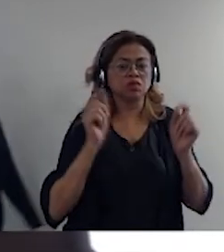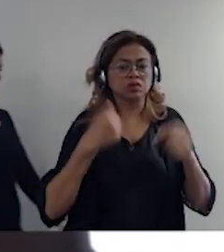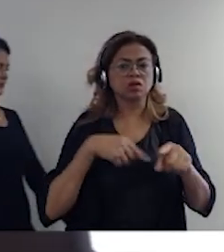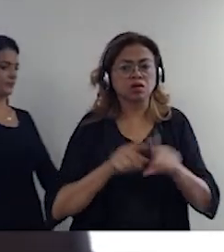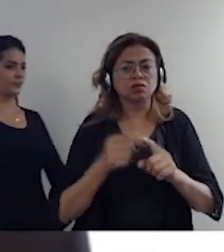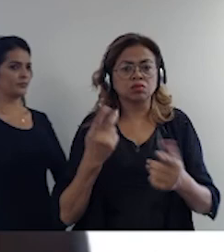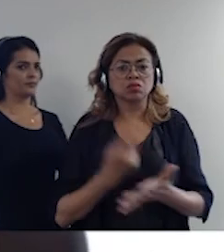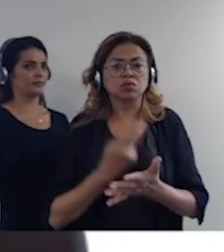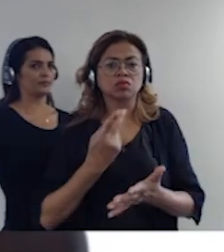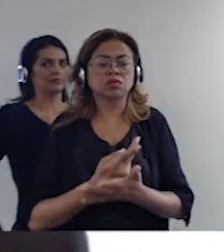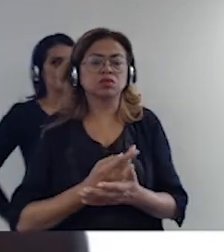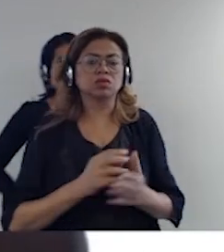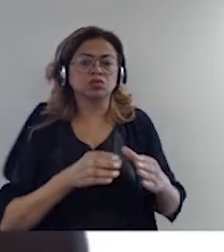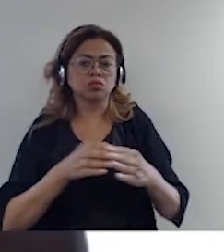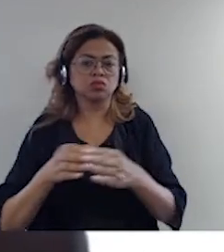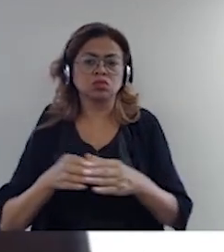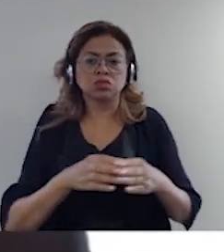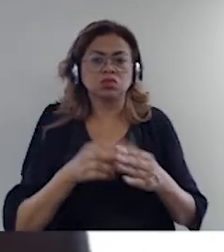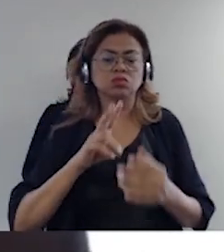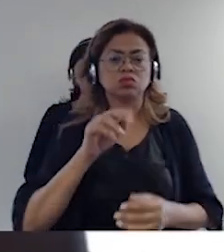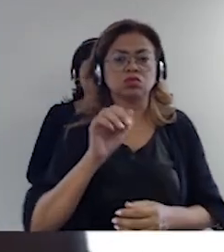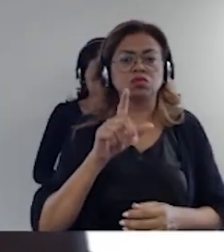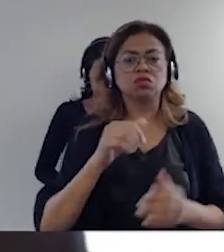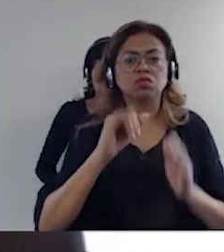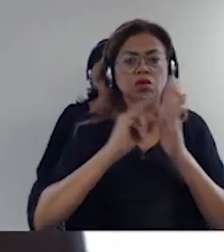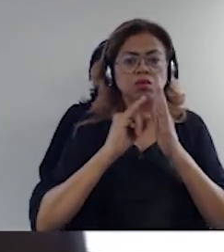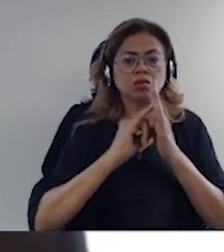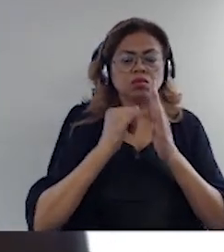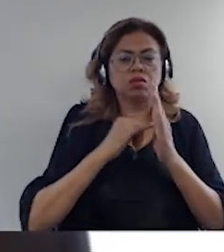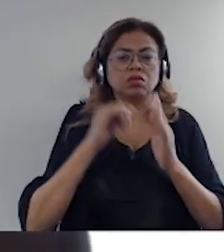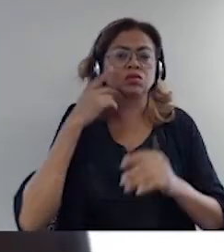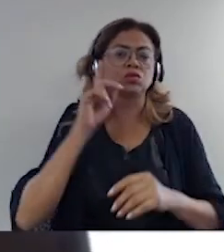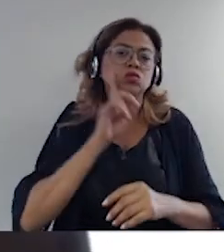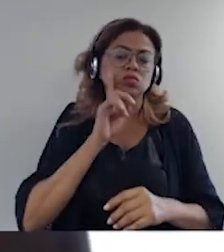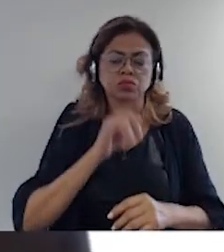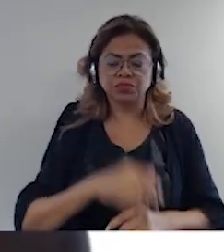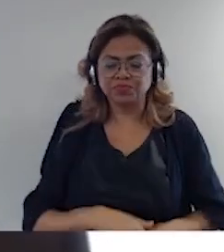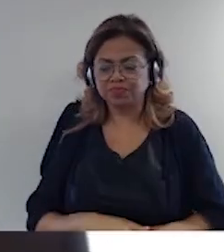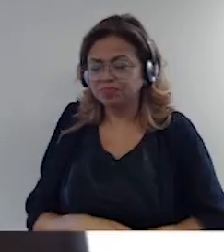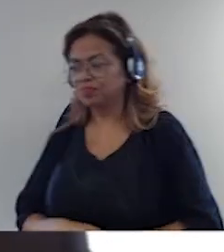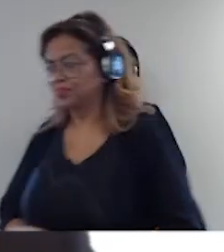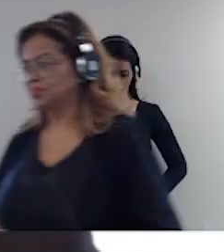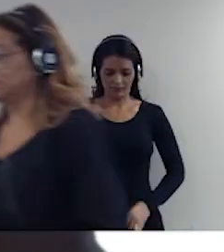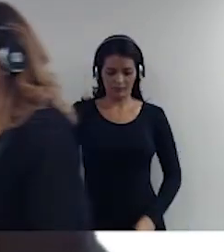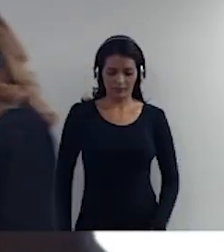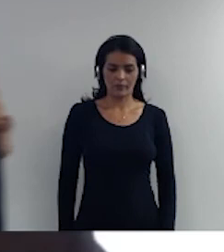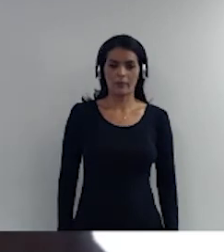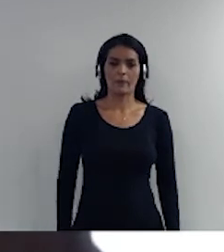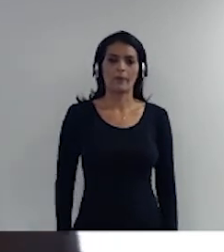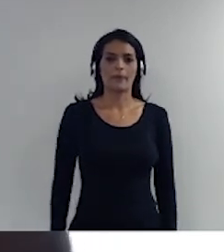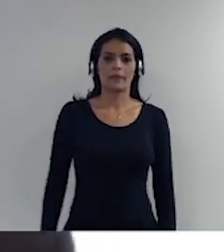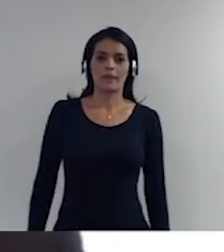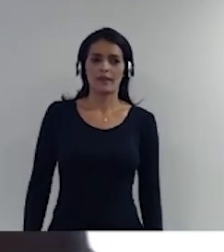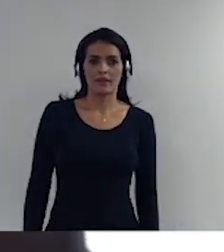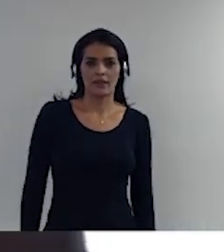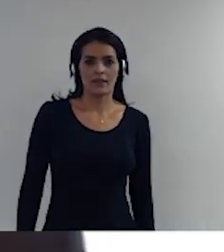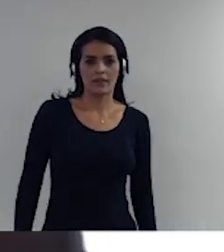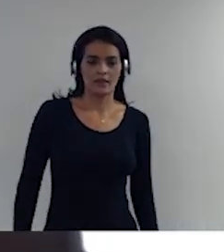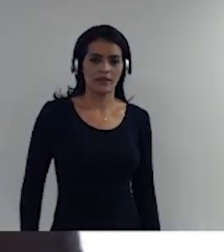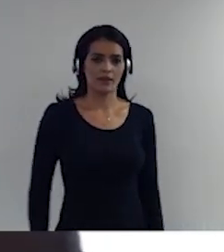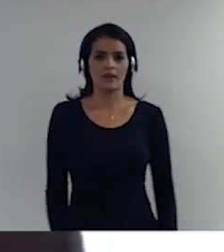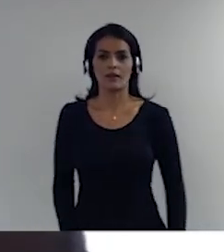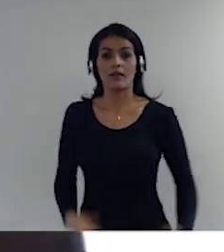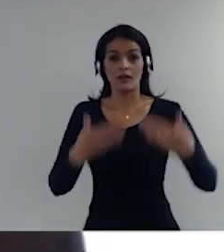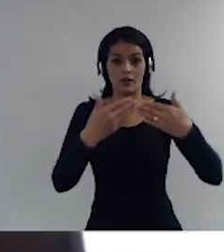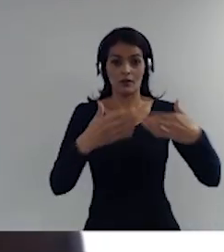exemplo, que a Comissão de Valores Imobiliários americana, a SEC, foi criada em resposta a uma crise